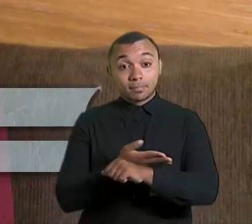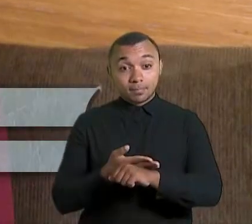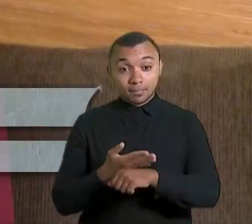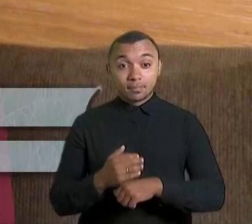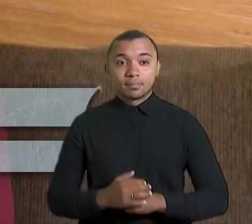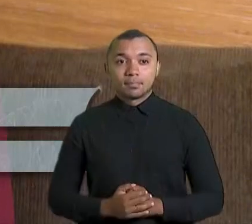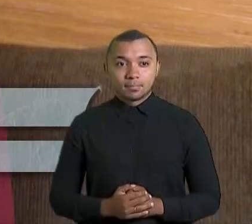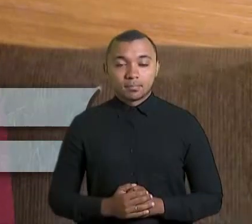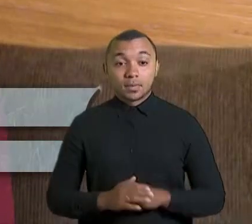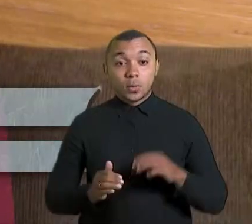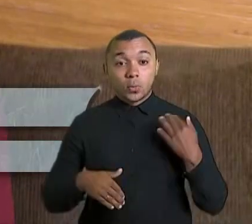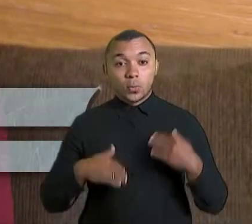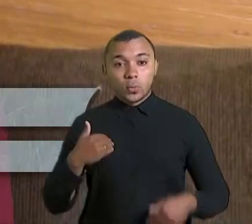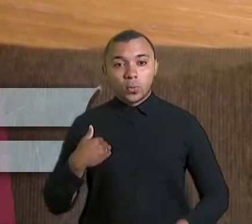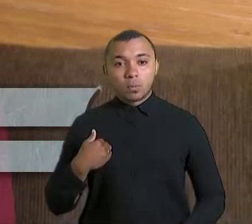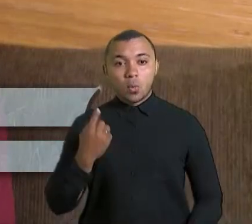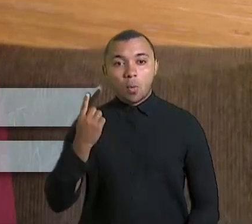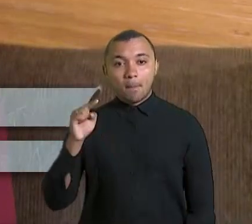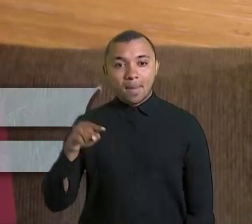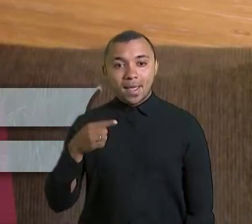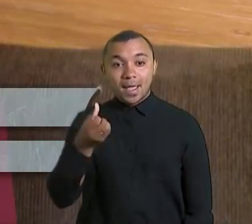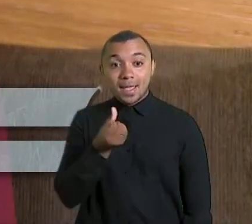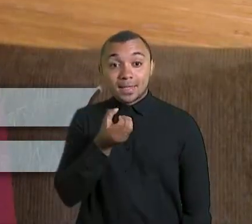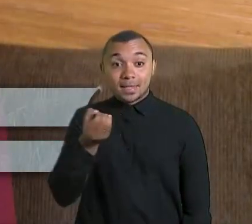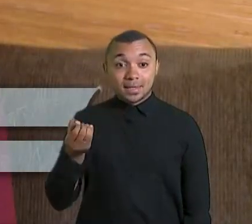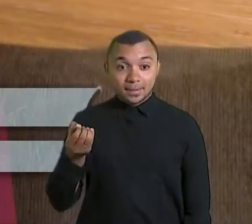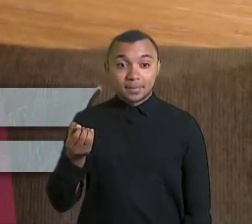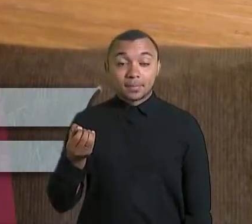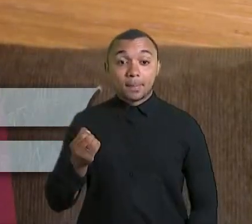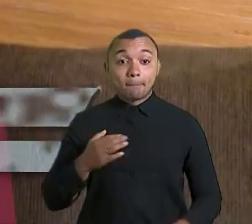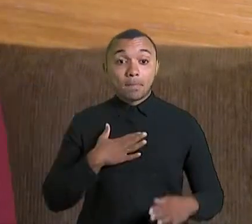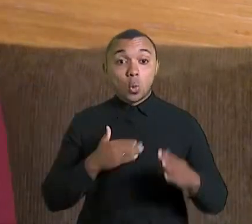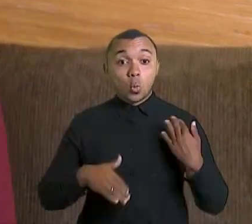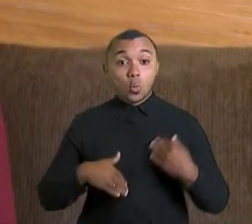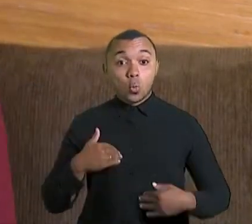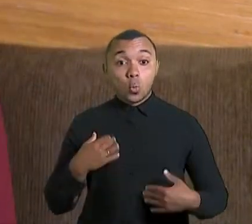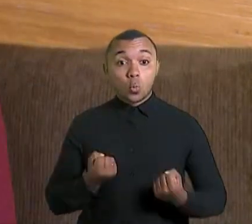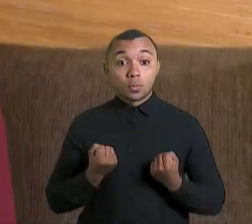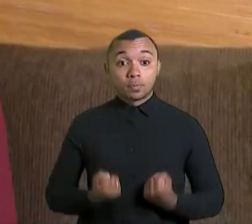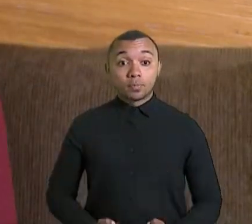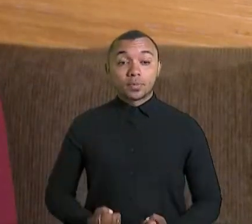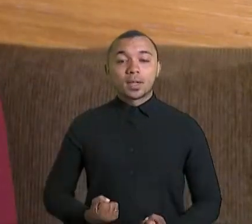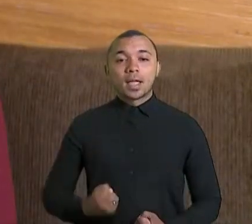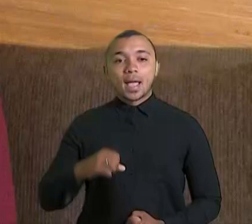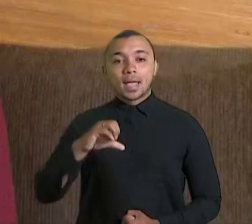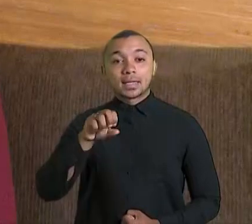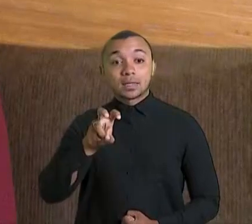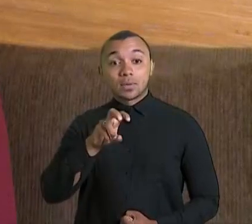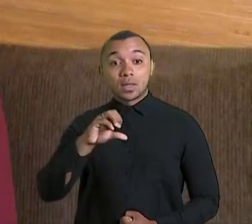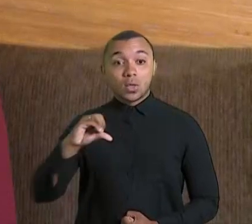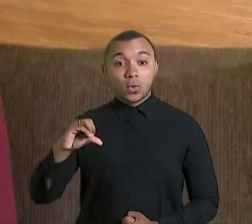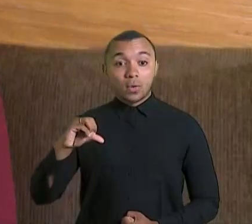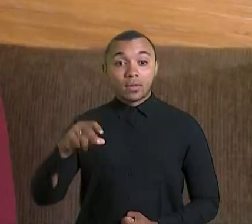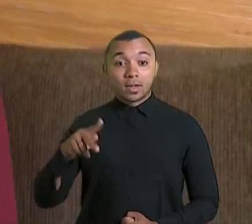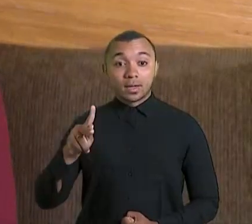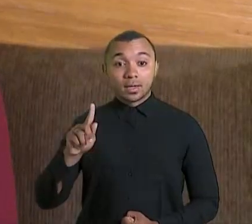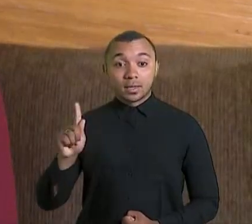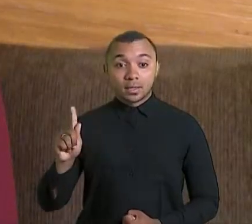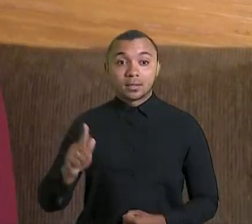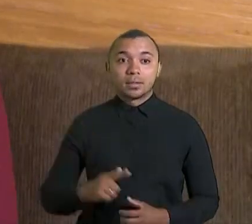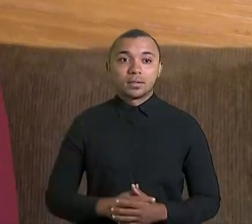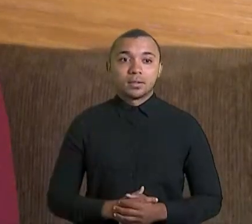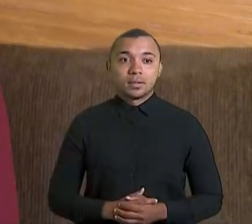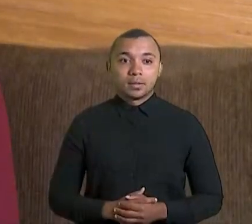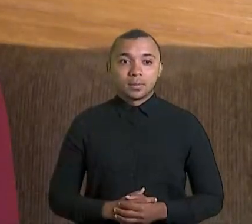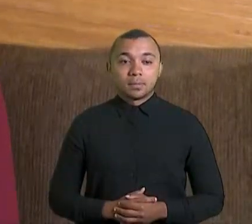meço 1,60 e peso 59kg. Estou